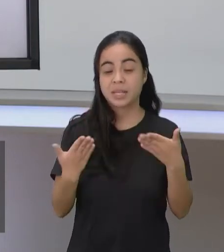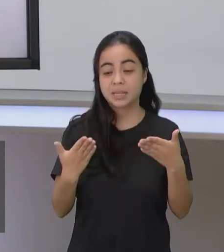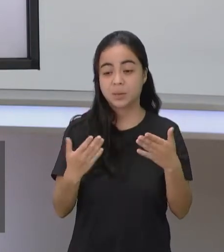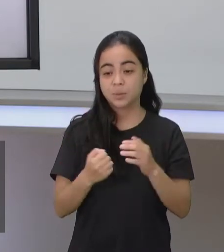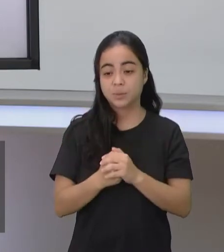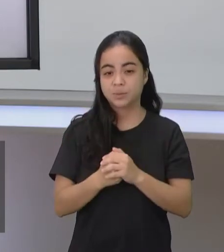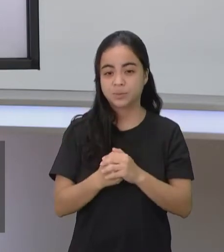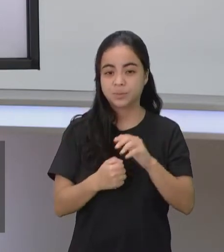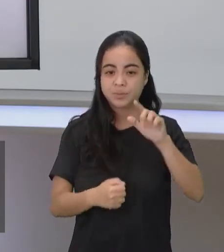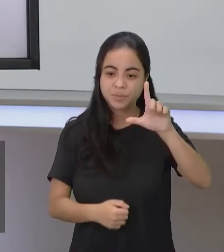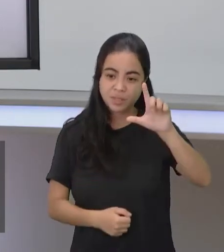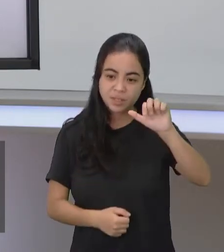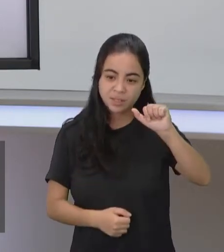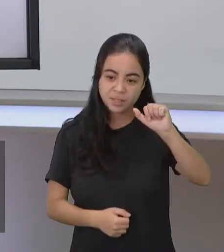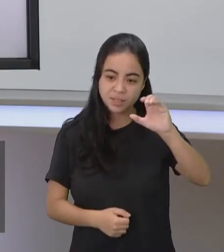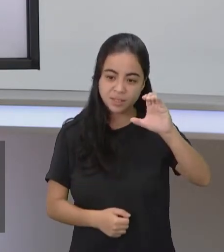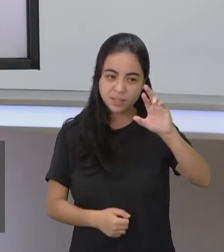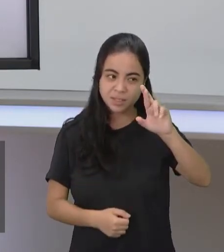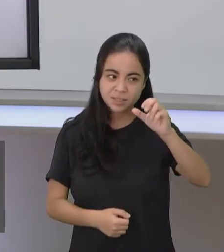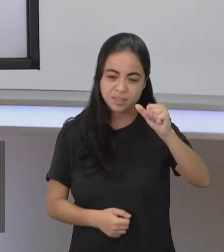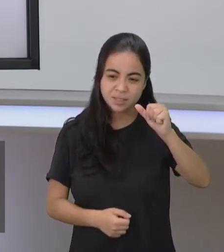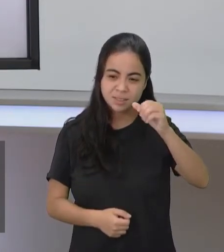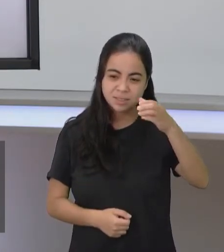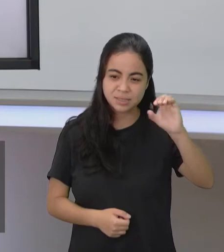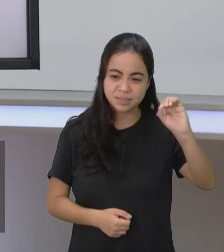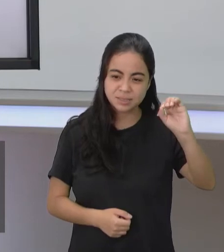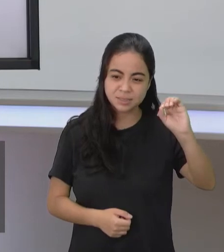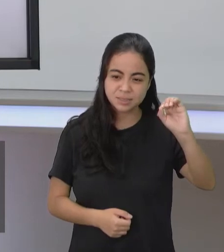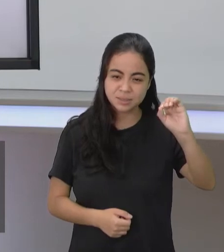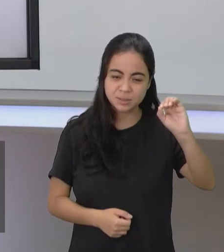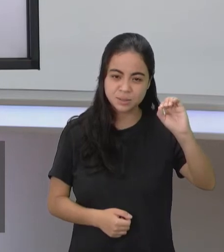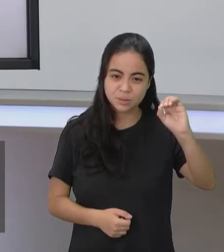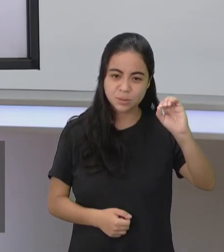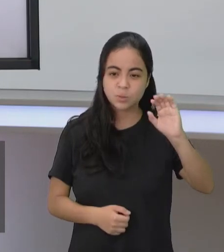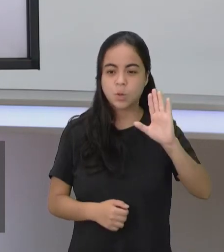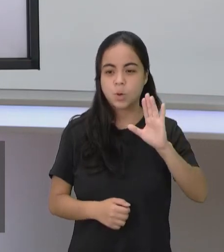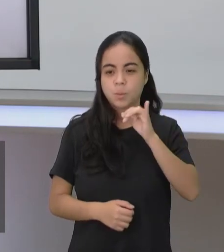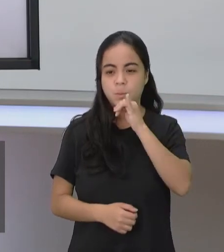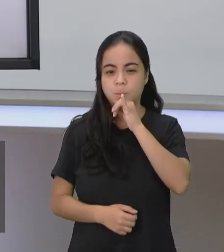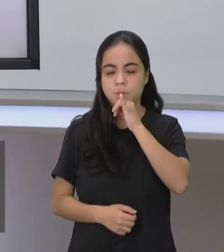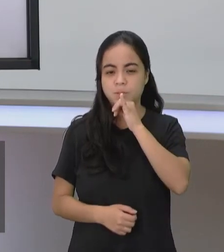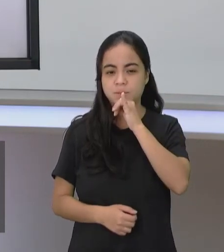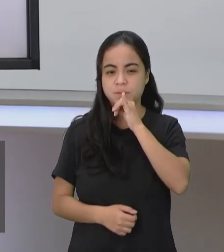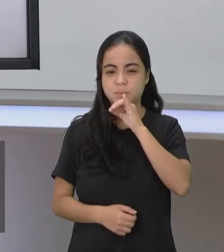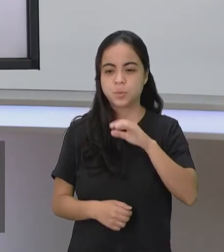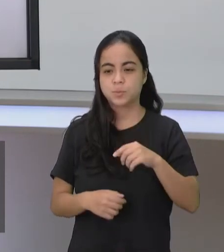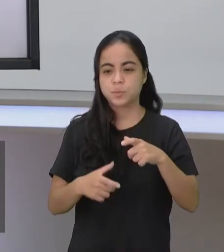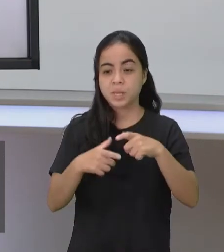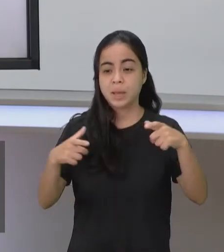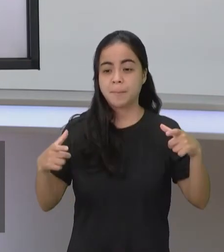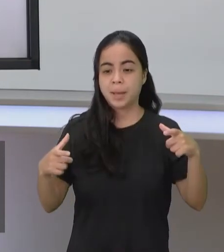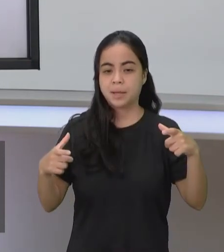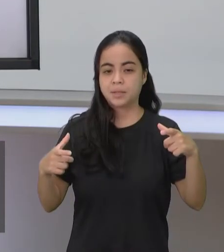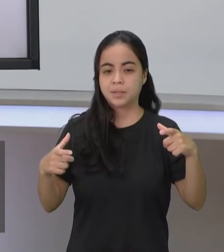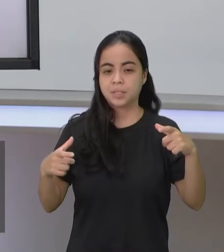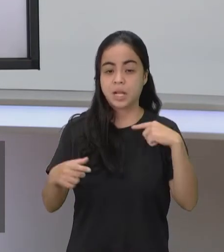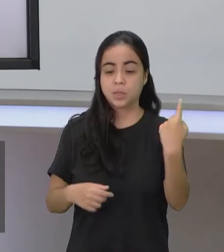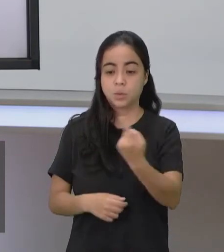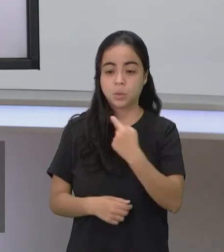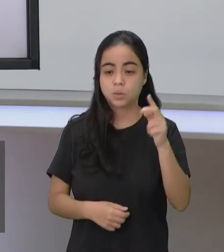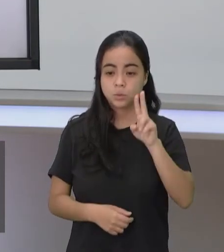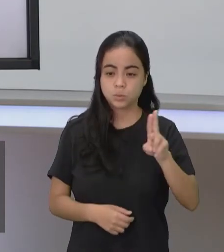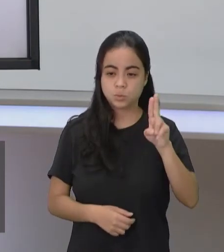mini lacração que eu tenho para fazer, que enquanto você estava me falando, quando você estava falando, me veio aqui que muitas vezes a gente